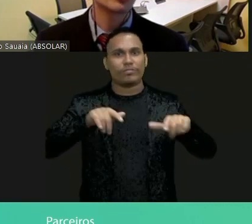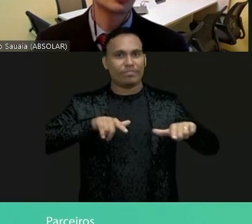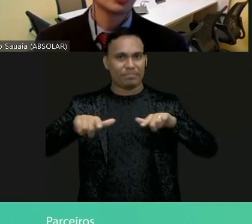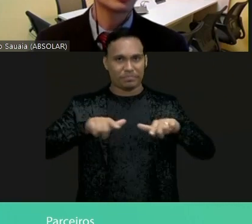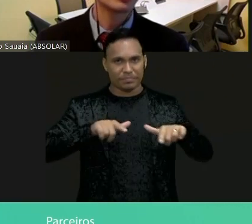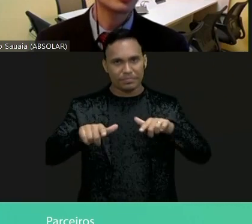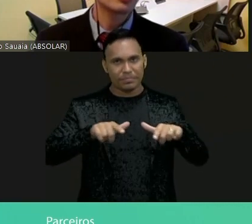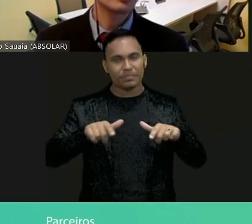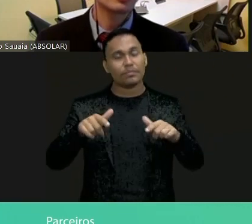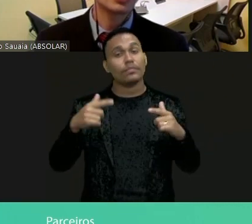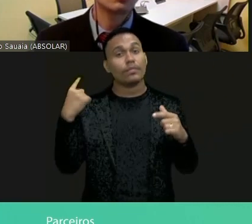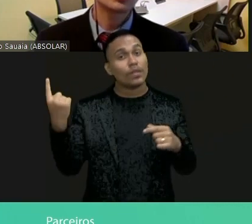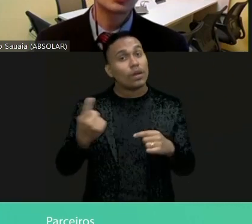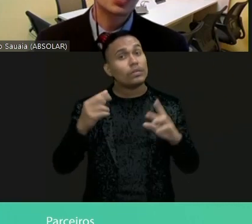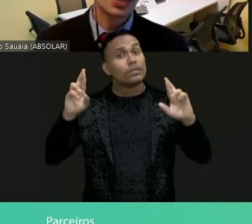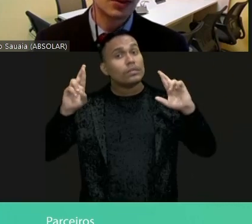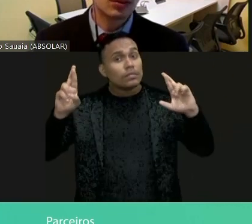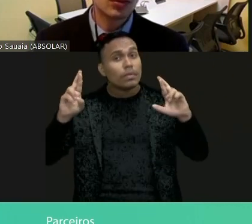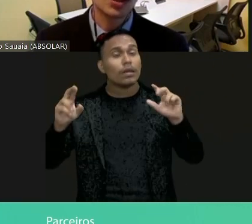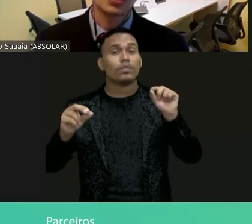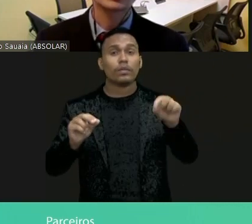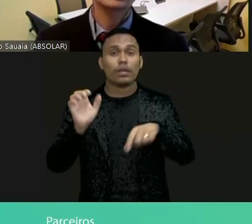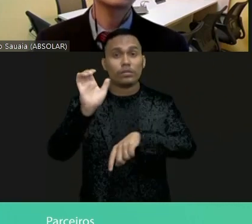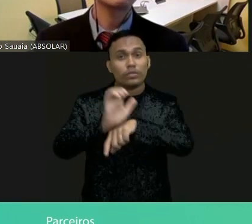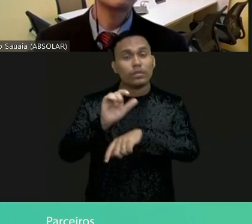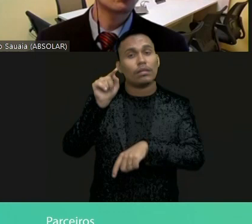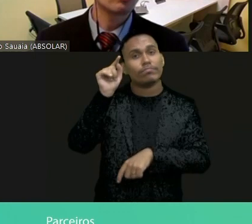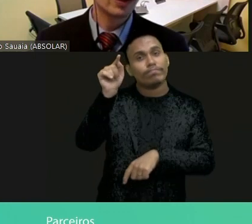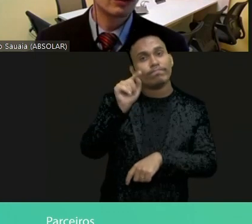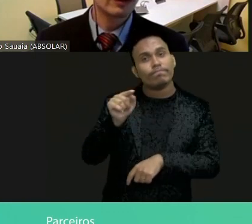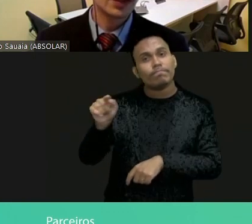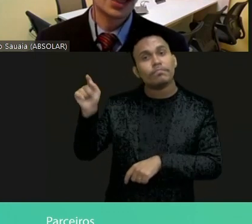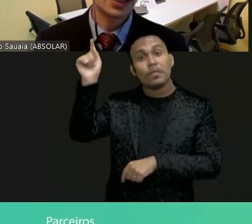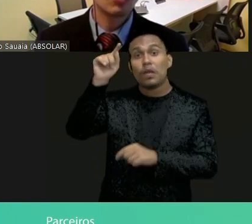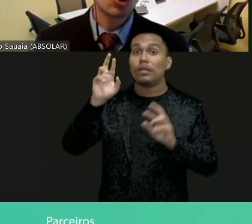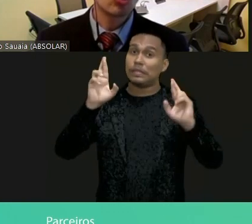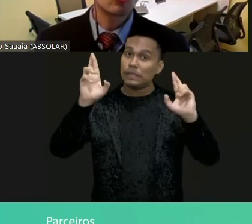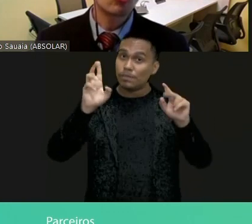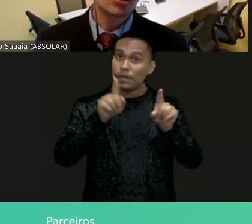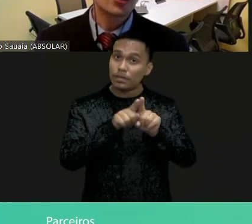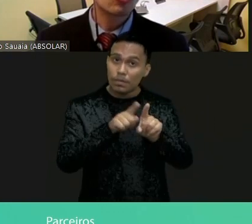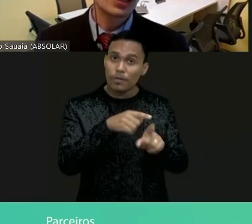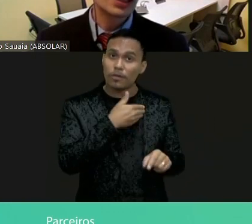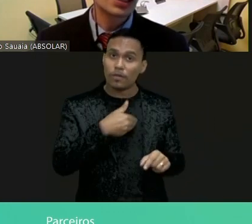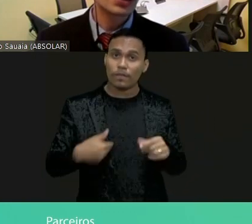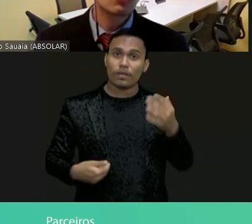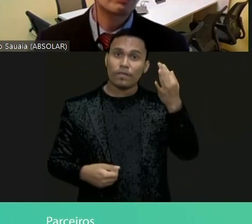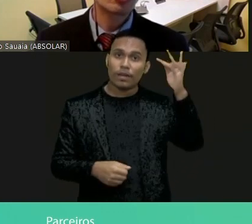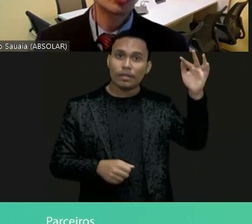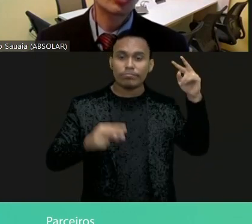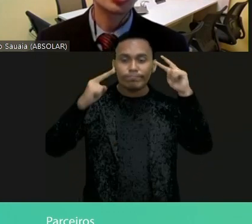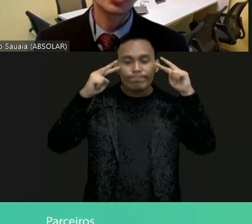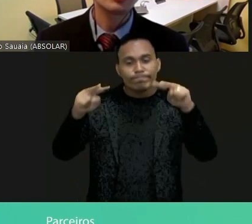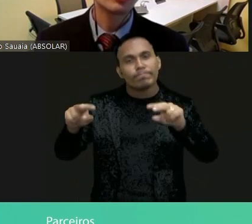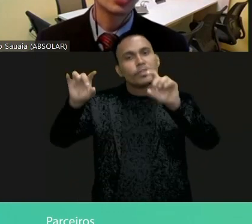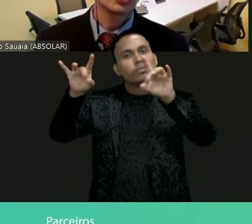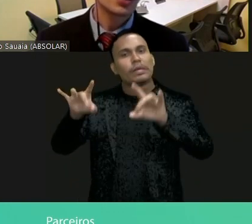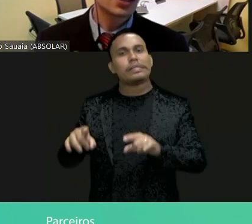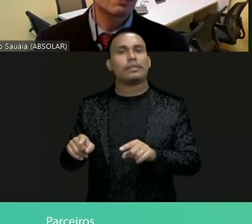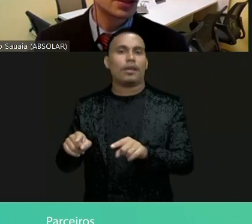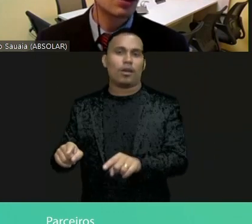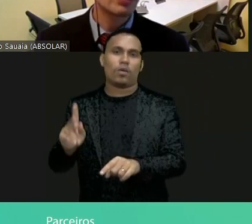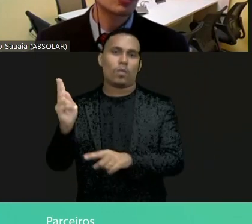Esperamos and we hope that the states and the federal government,